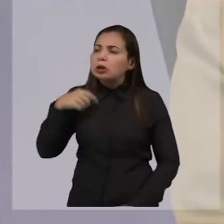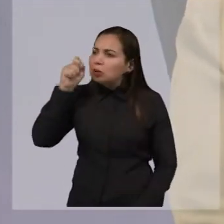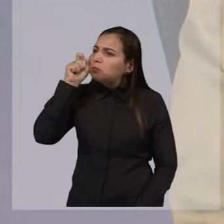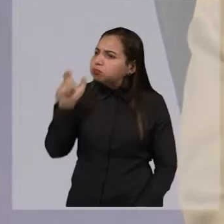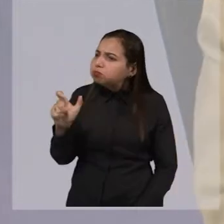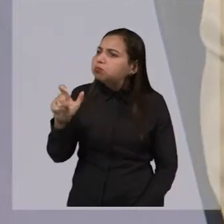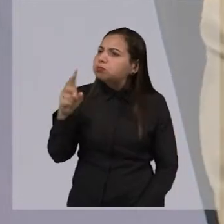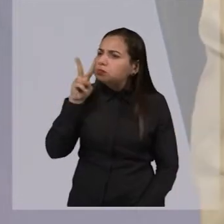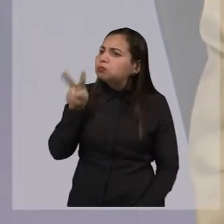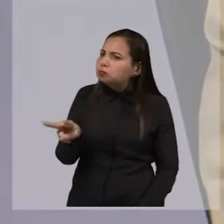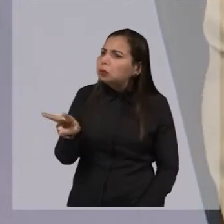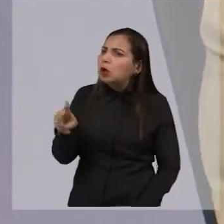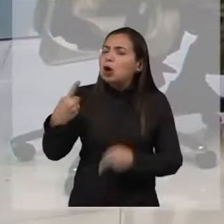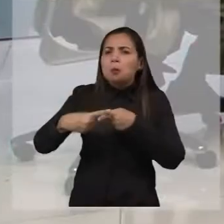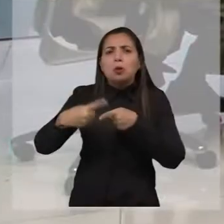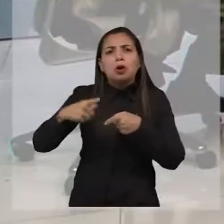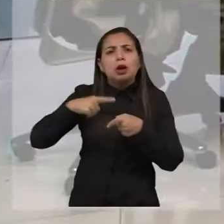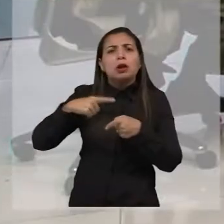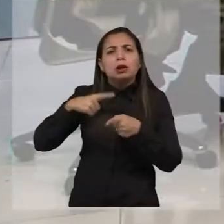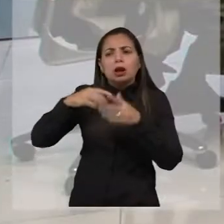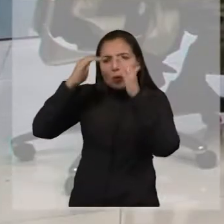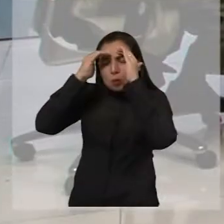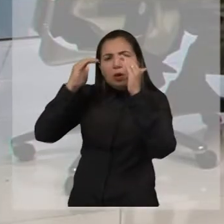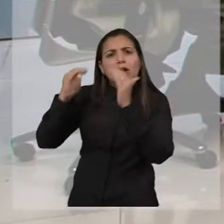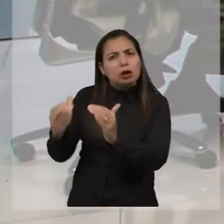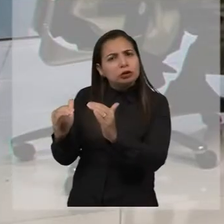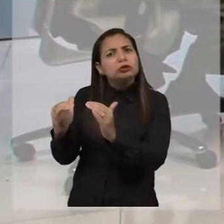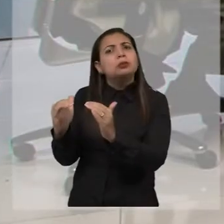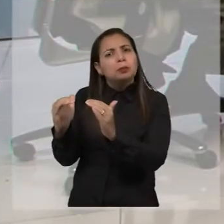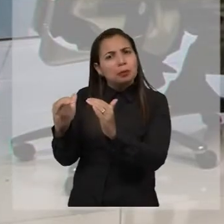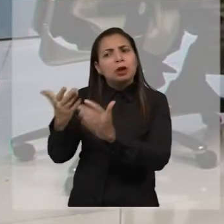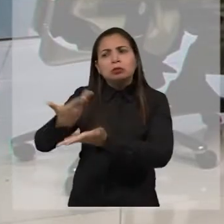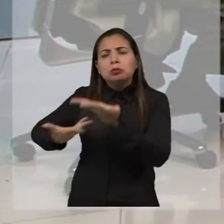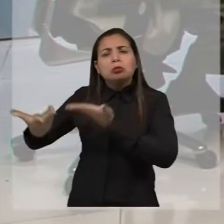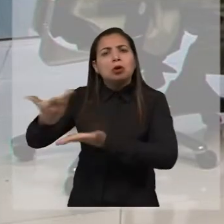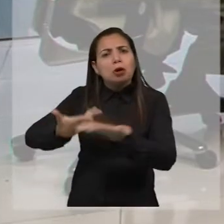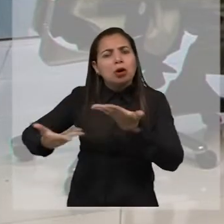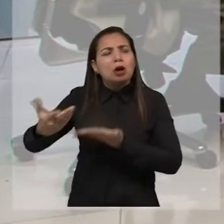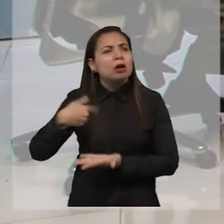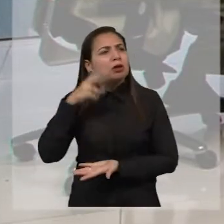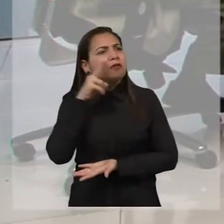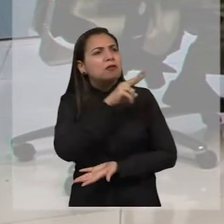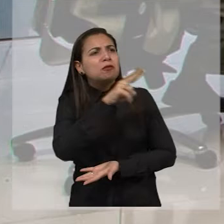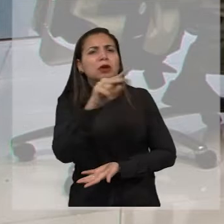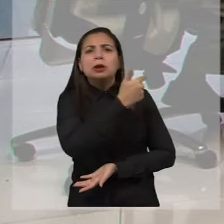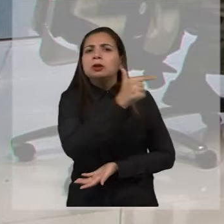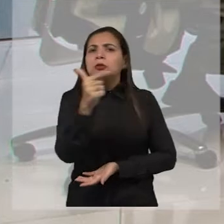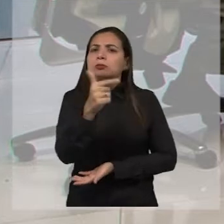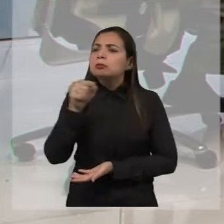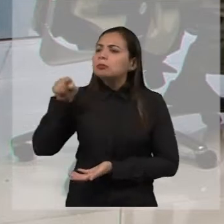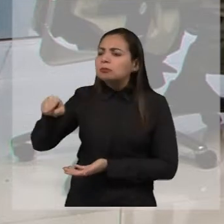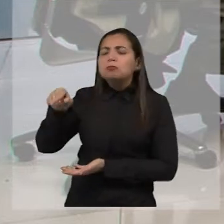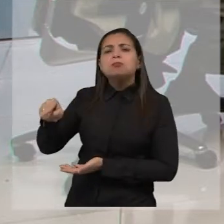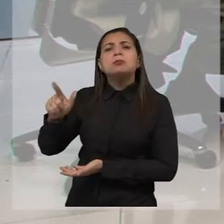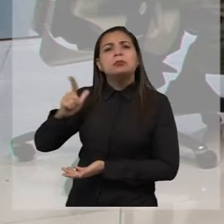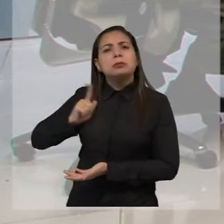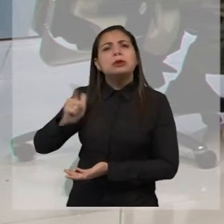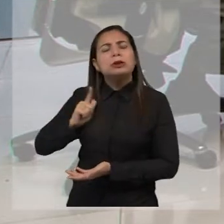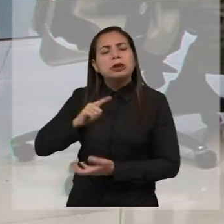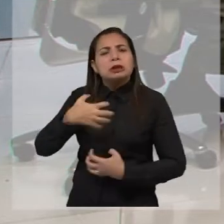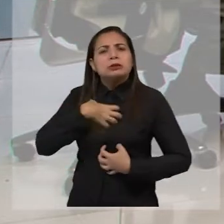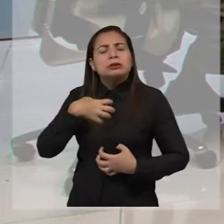achei interessante. Um respeito espontâneo, né, que a gente não observa em outros locais. Então, acho importante a sensibilidade